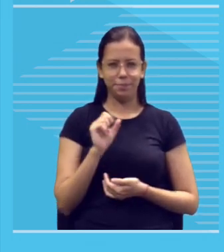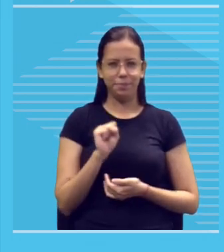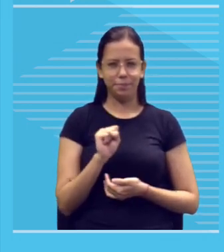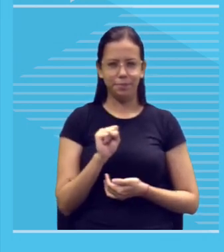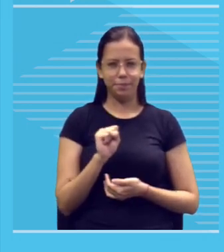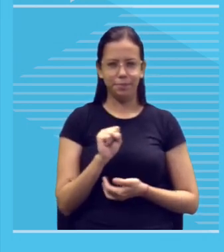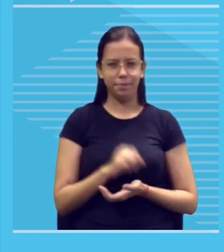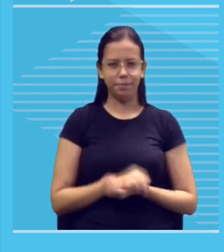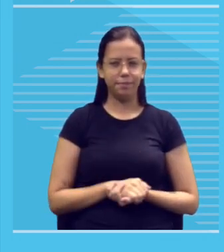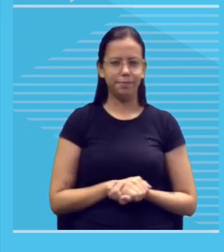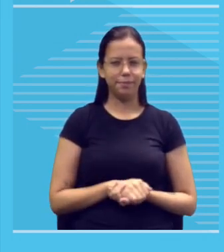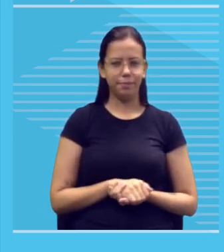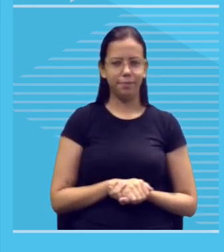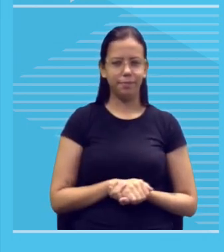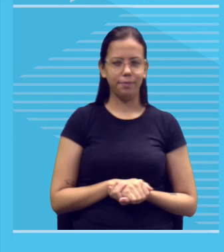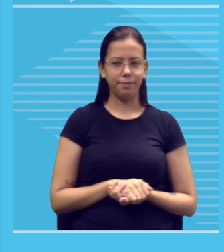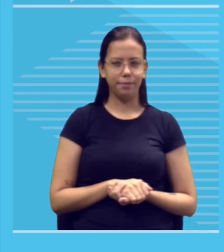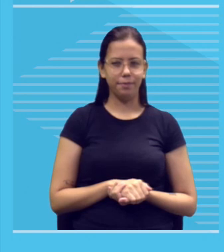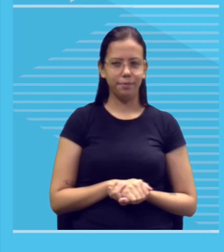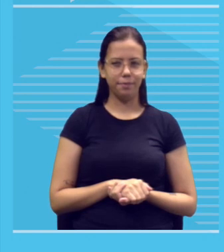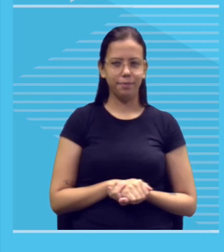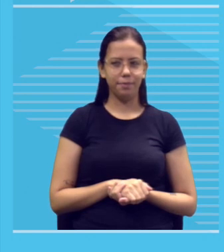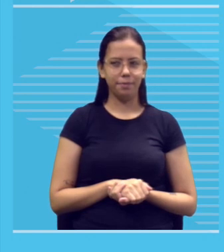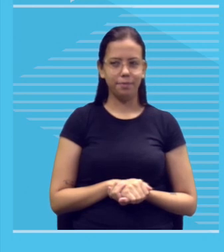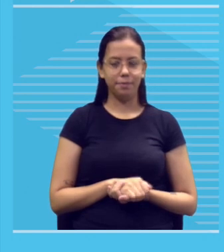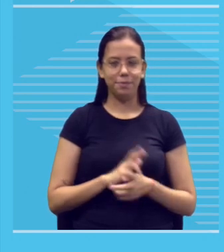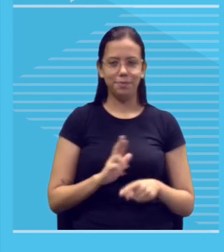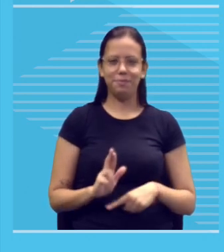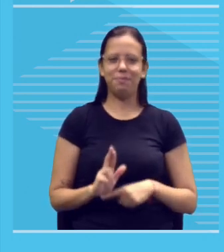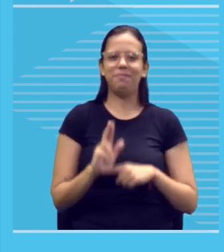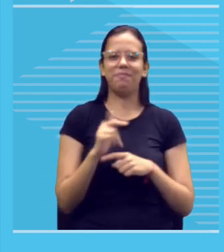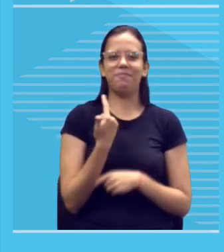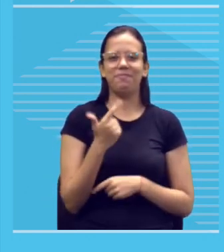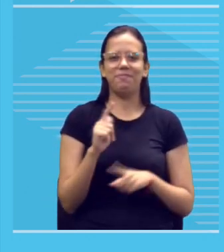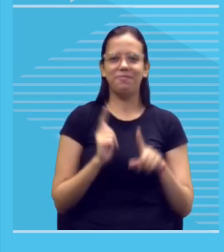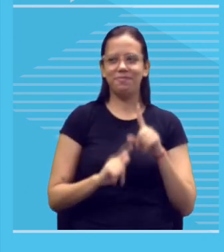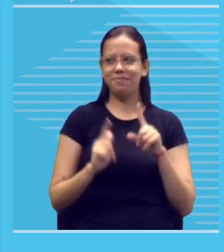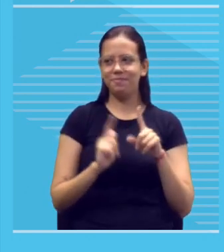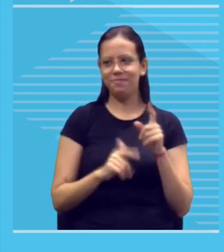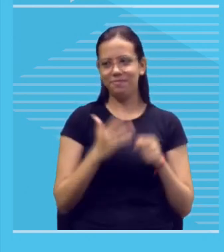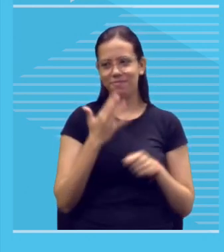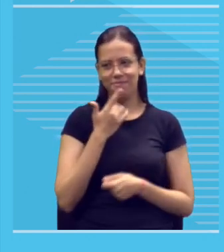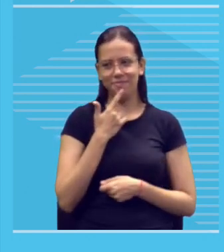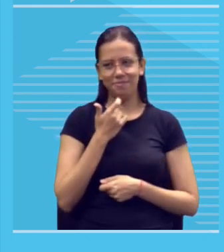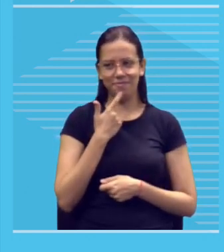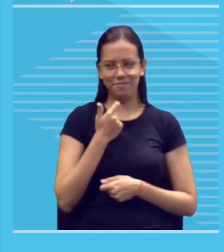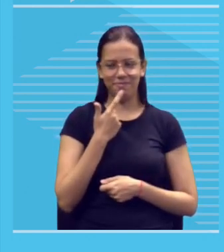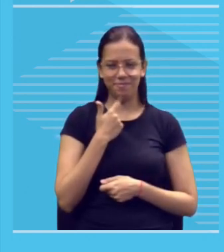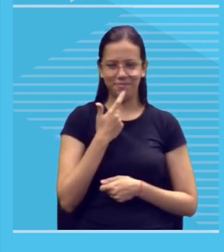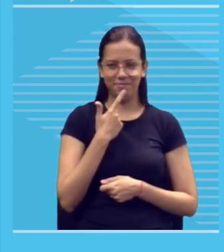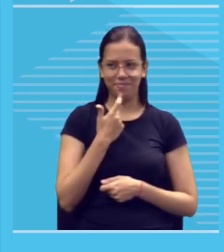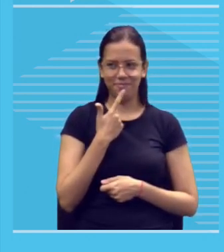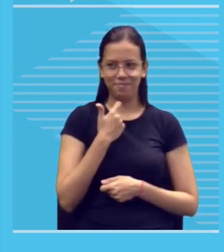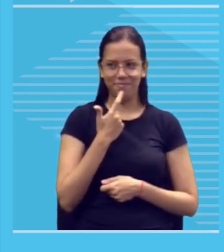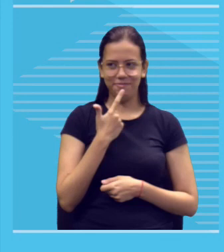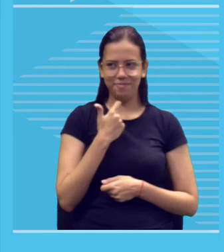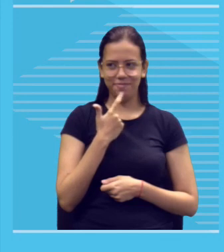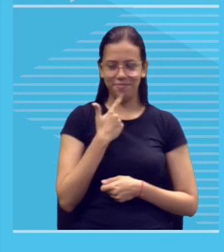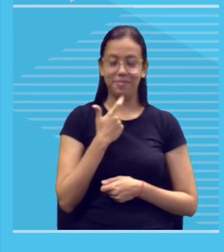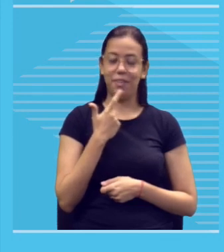representei de outras letras tá do lado aqui em vermelho ó que eu tô destacando em